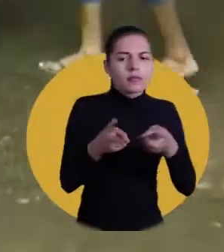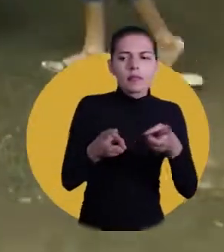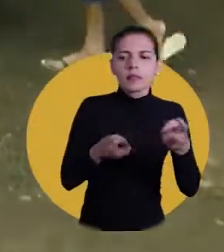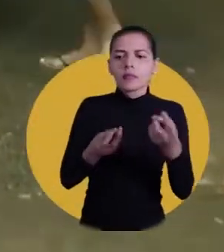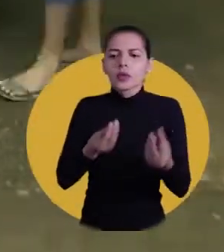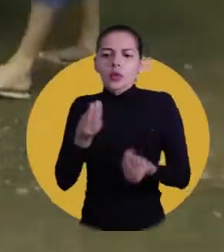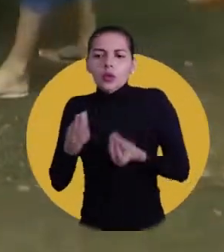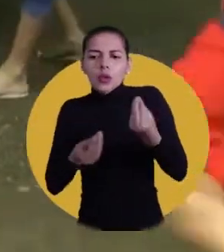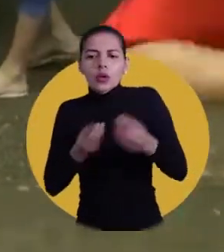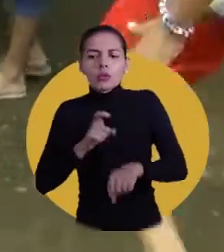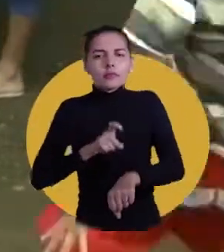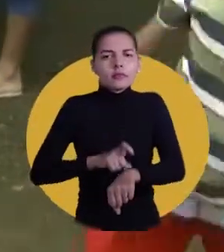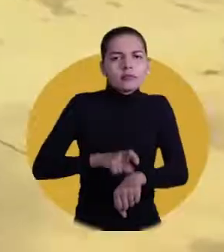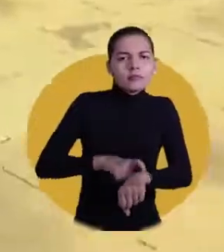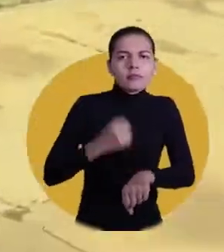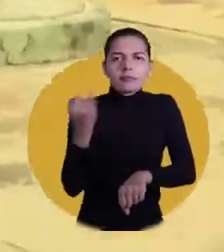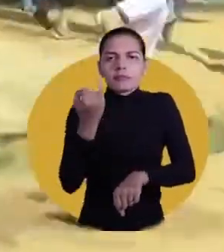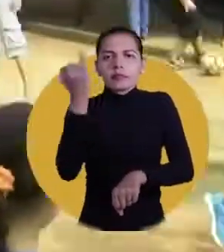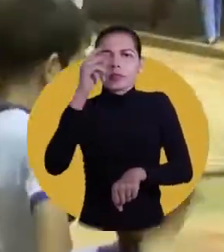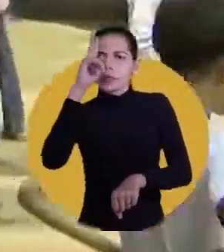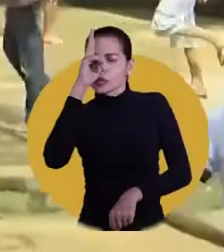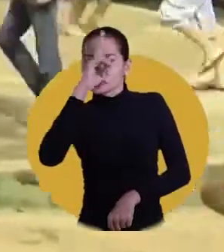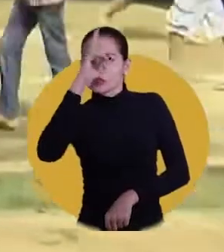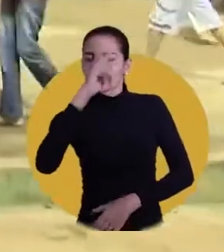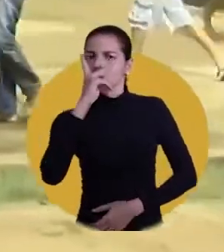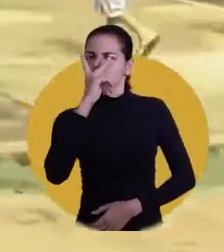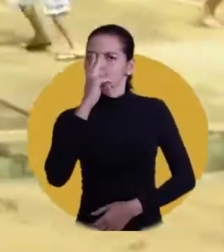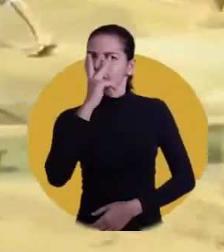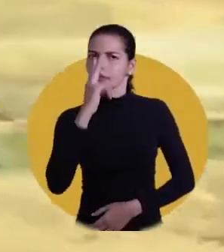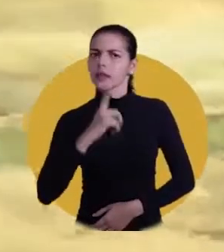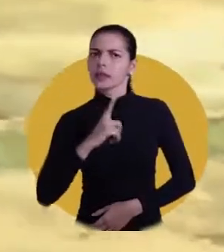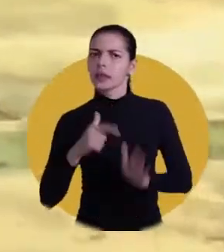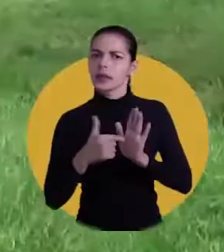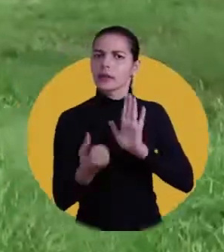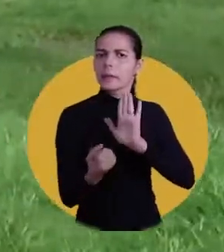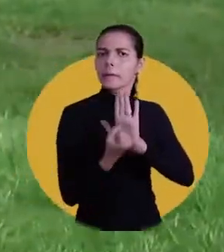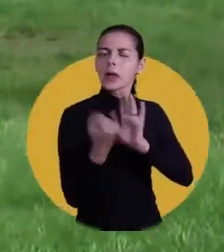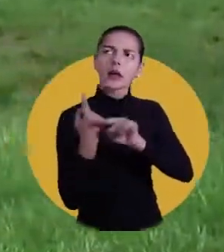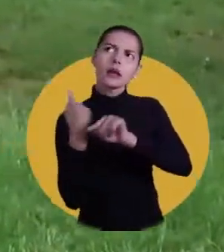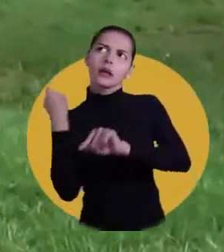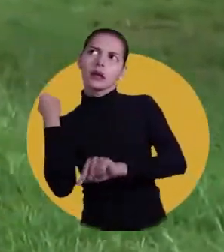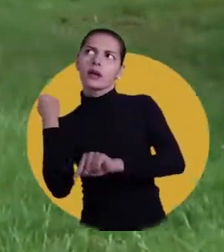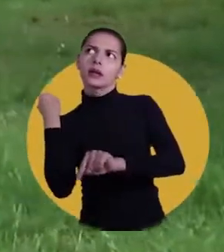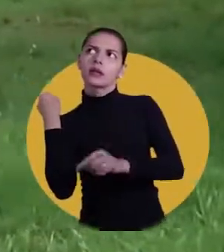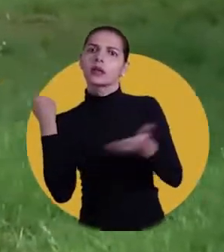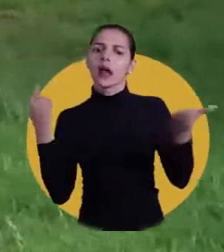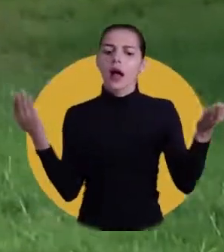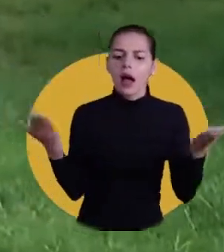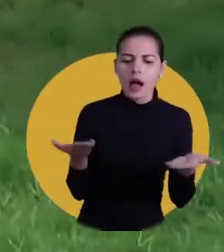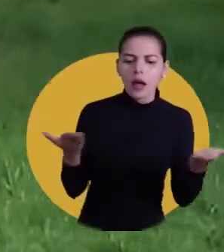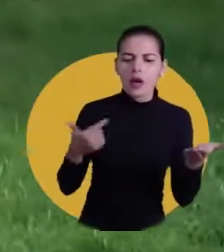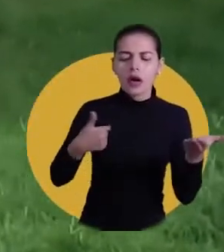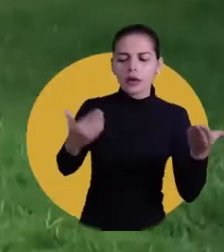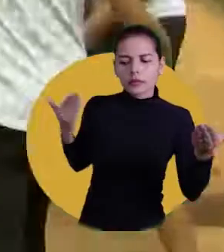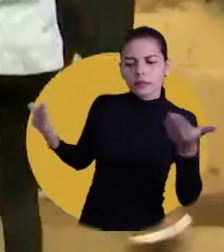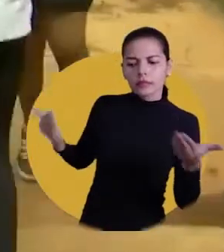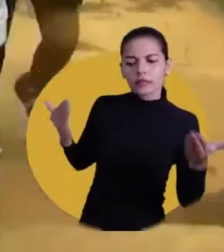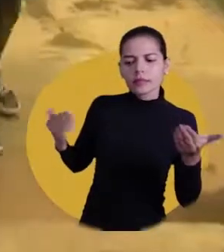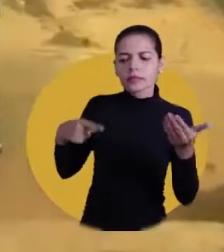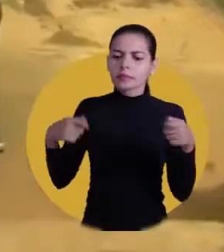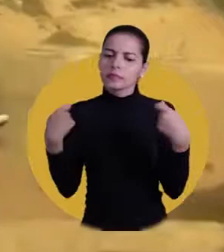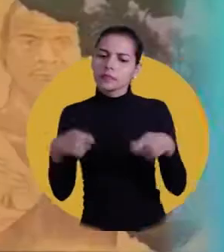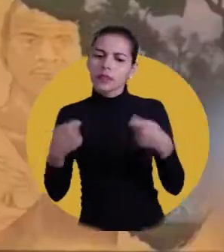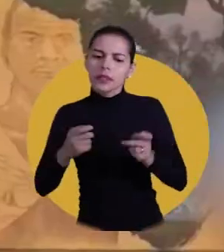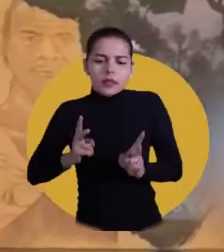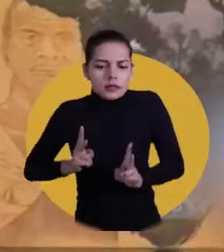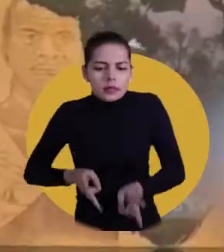momentos cruciais da história, de um modo precursor, aquilo que deve ser abraçado como